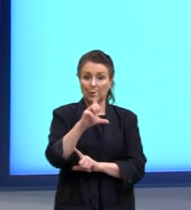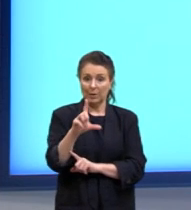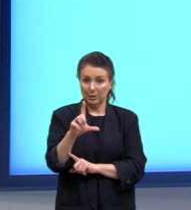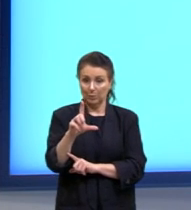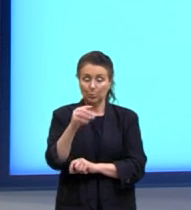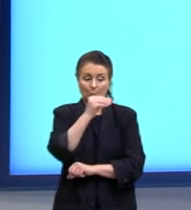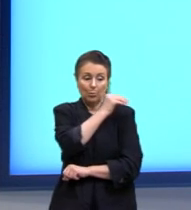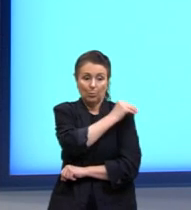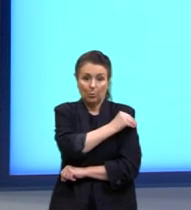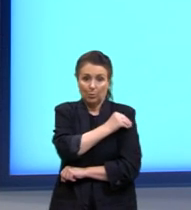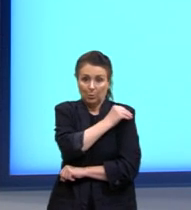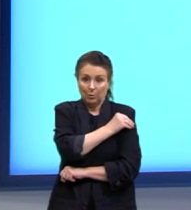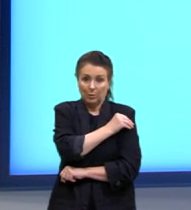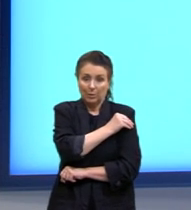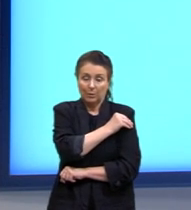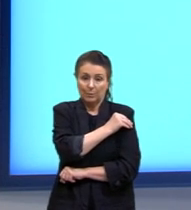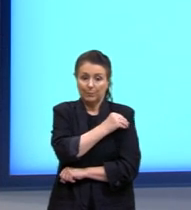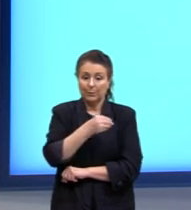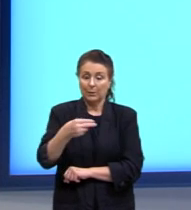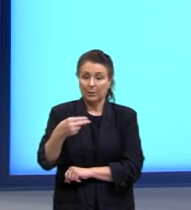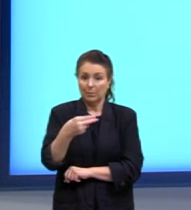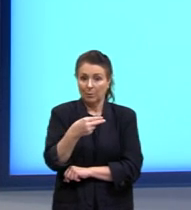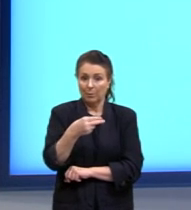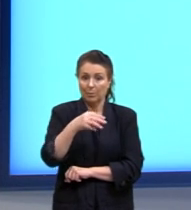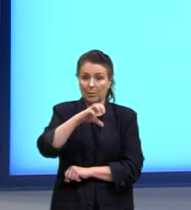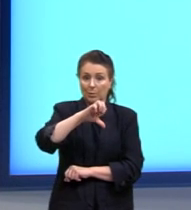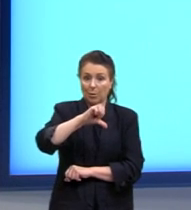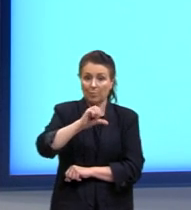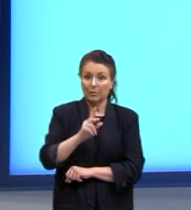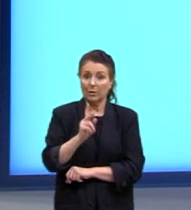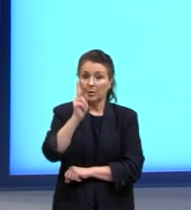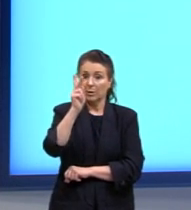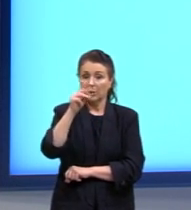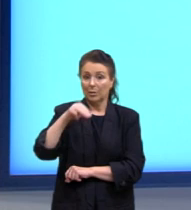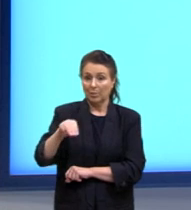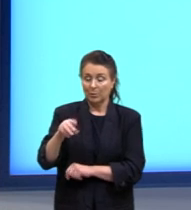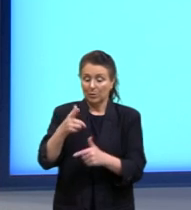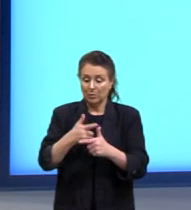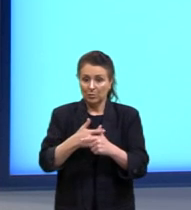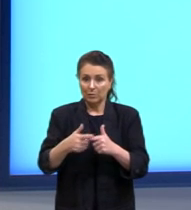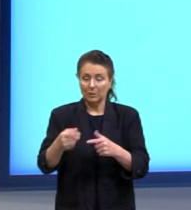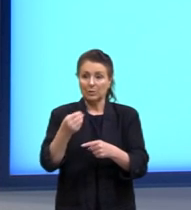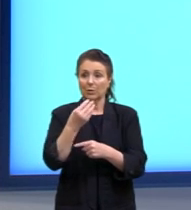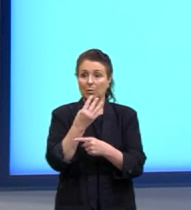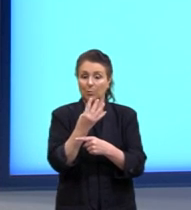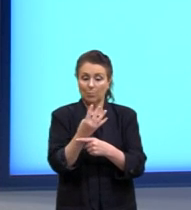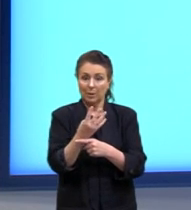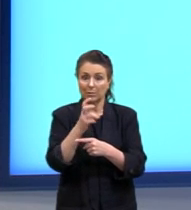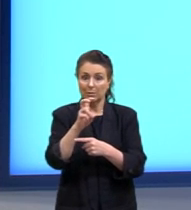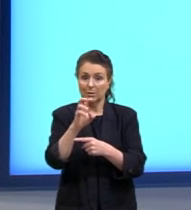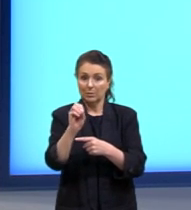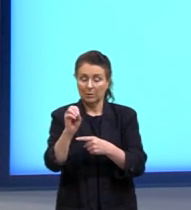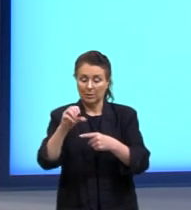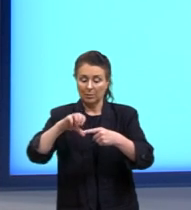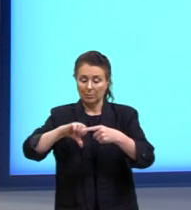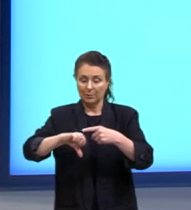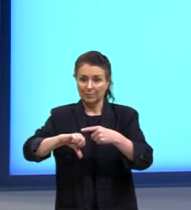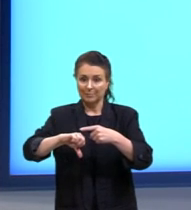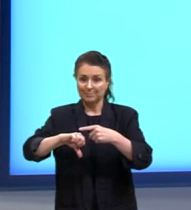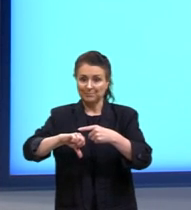corresponde a 9 km Então nós vamos dividir 450 por 9